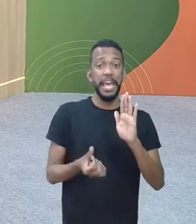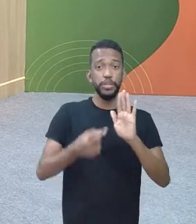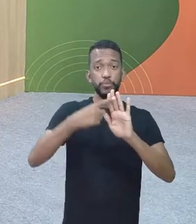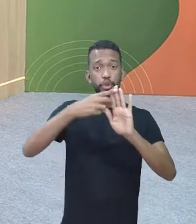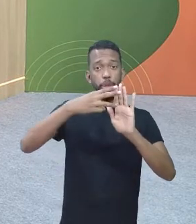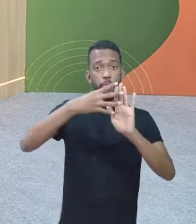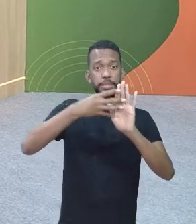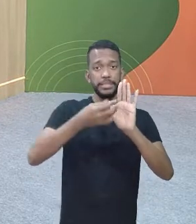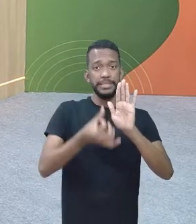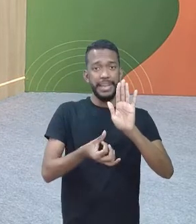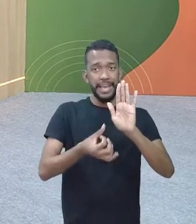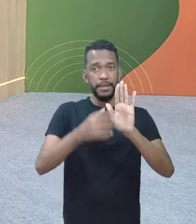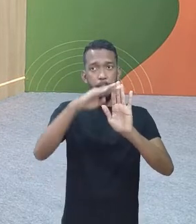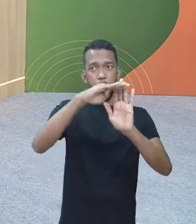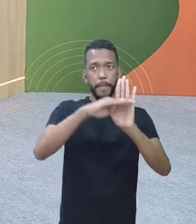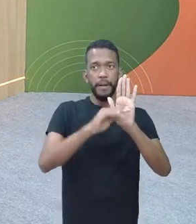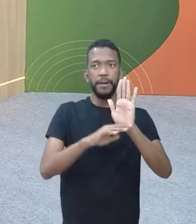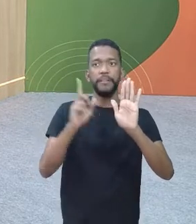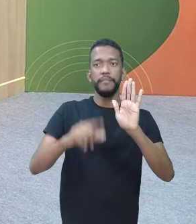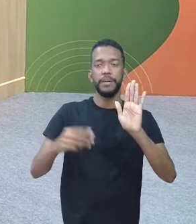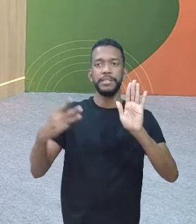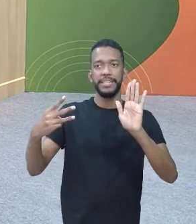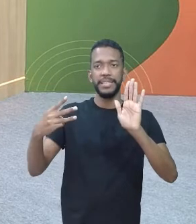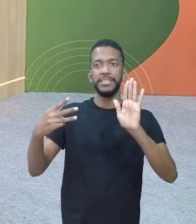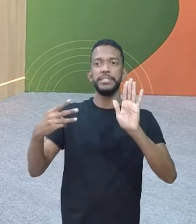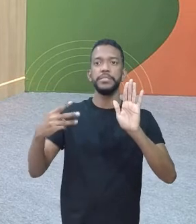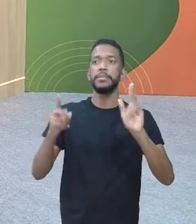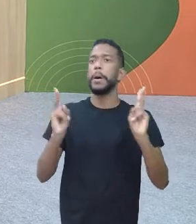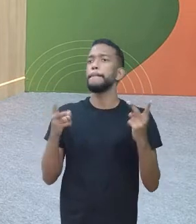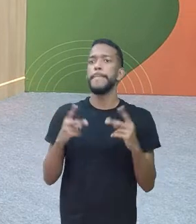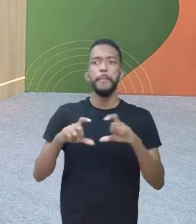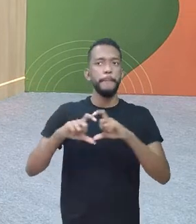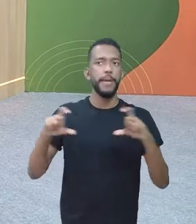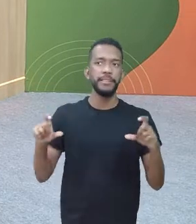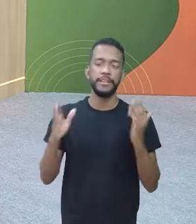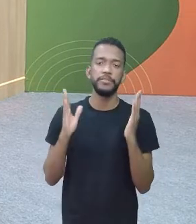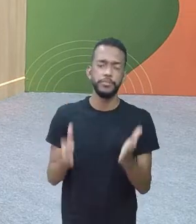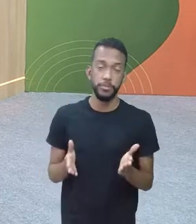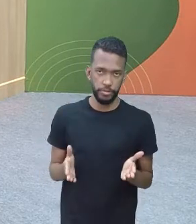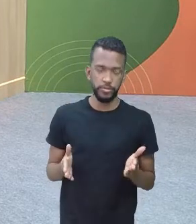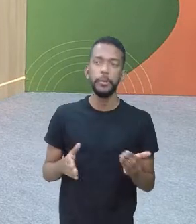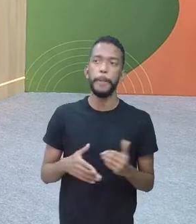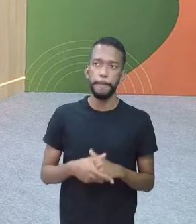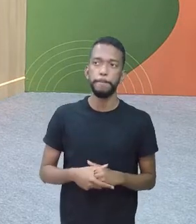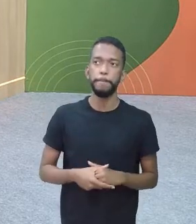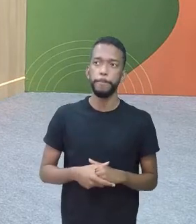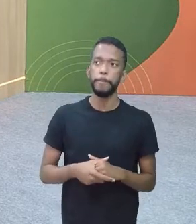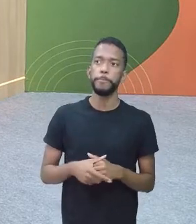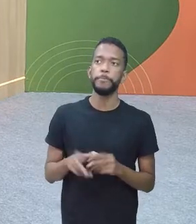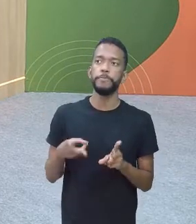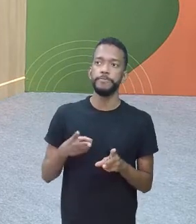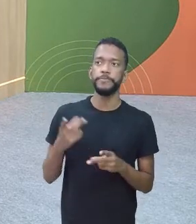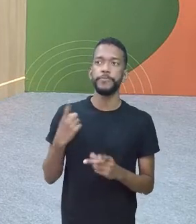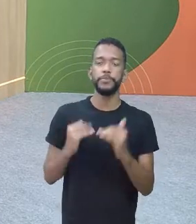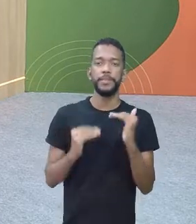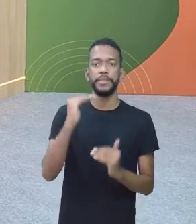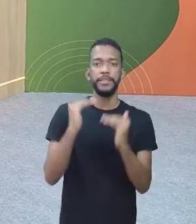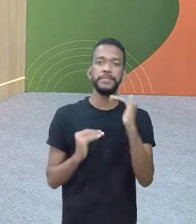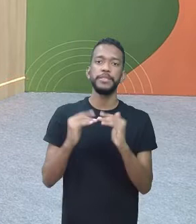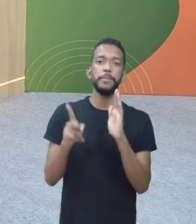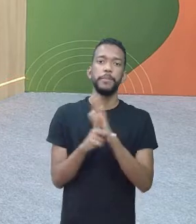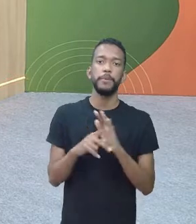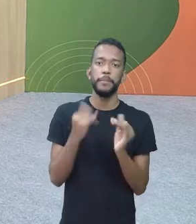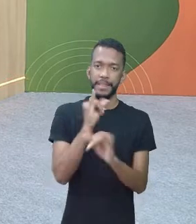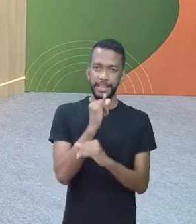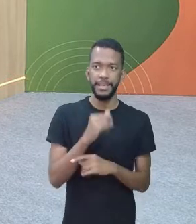que pegar 3 partes para representar o mesmo pedaço, né? O mesmo valor aí referente a essa divisão da bateria,